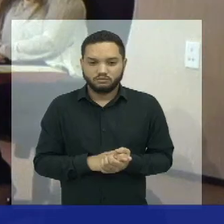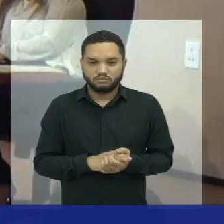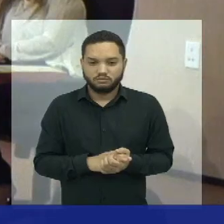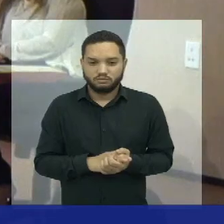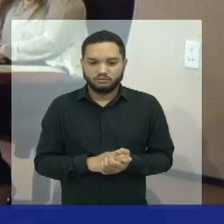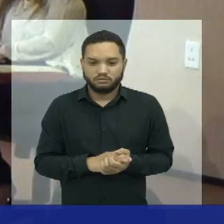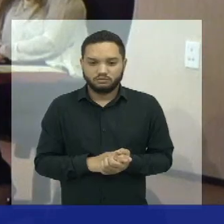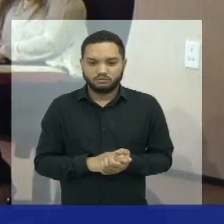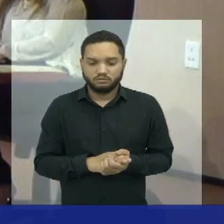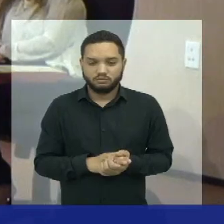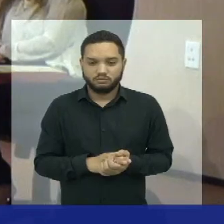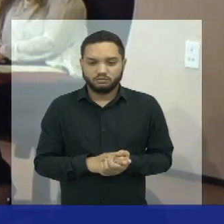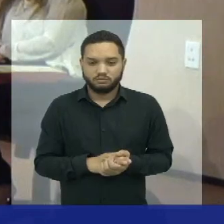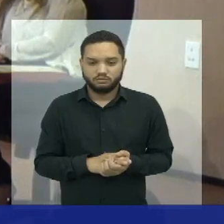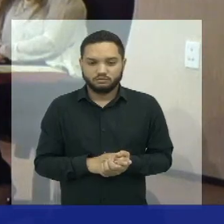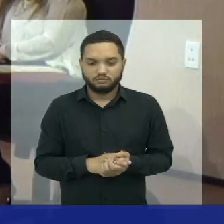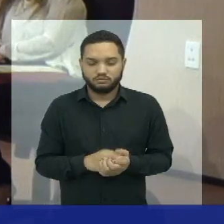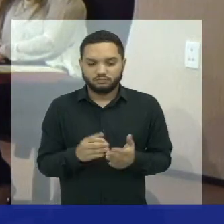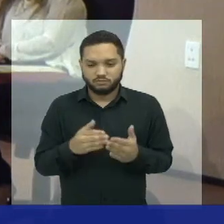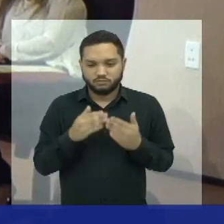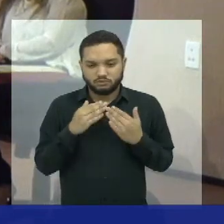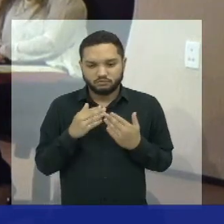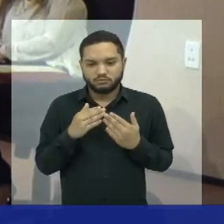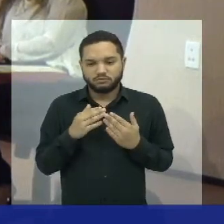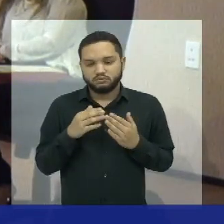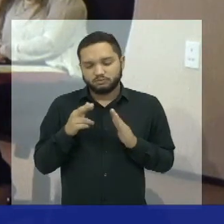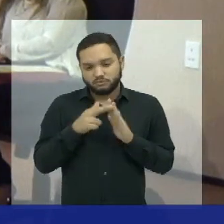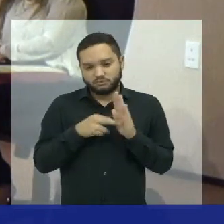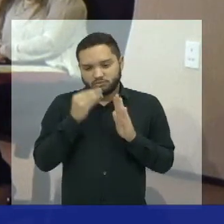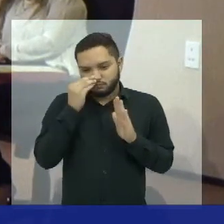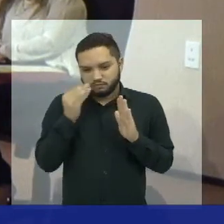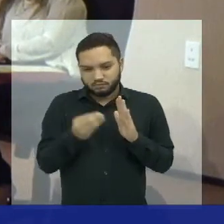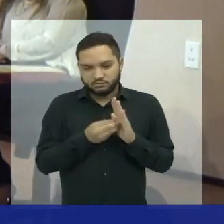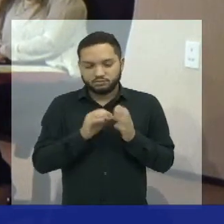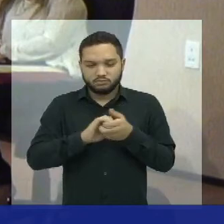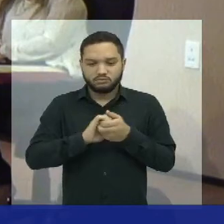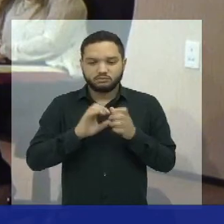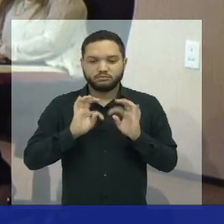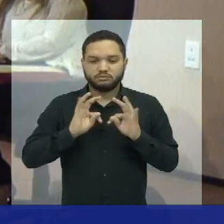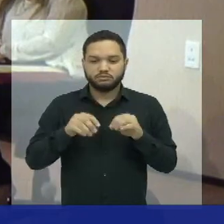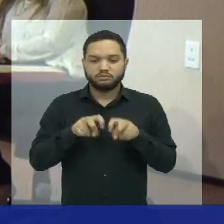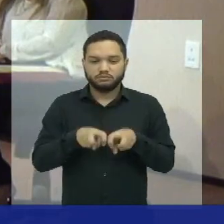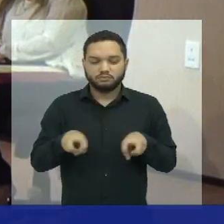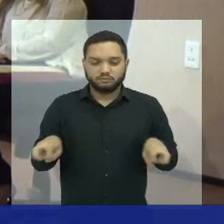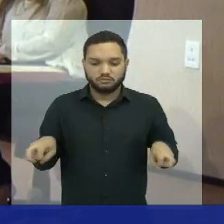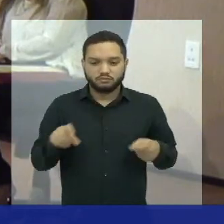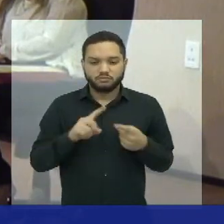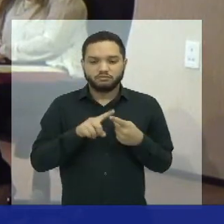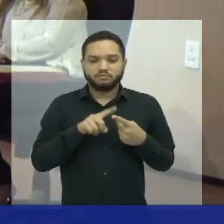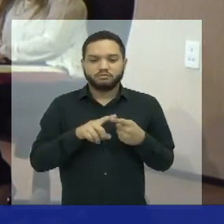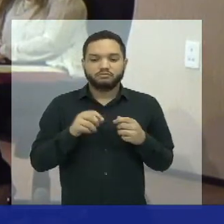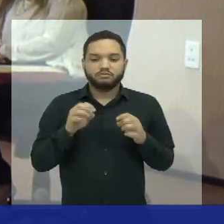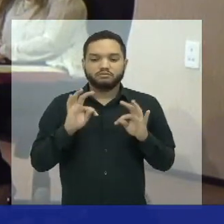Eu quero pedir permissão para quebrar o protocolo e fazer a saudação coletiva a todos da mesa e a todos do plenário.